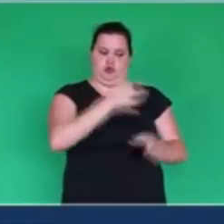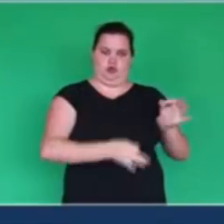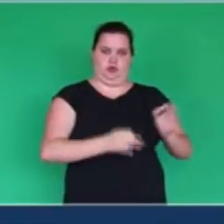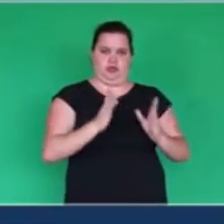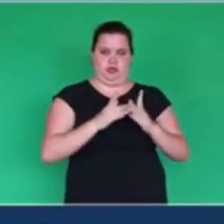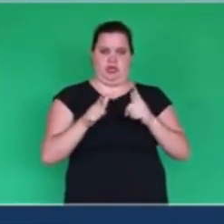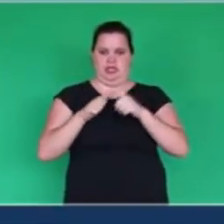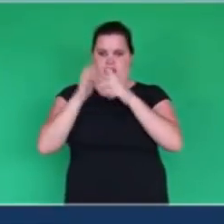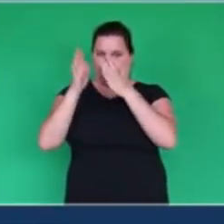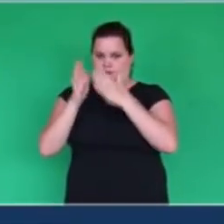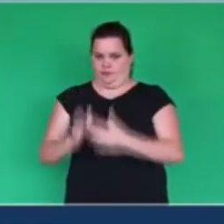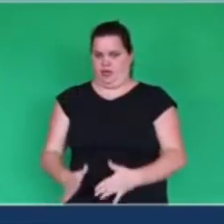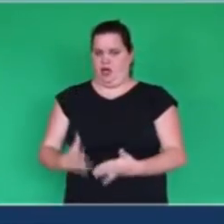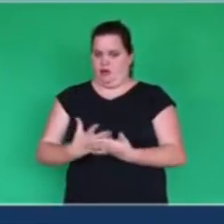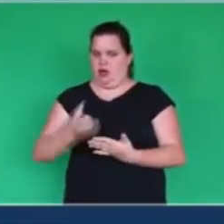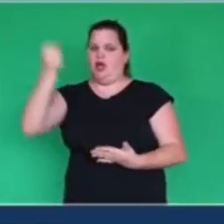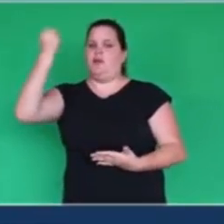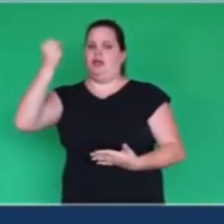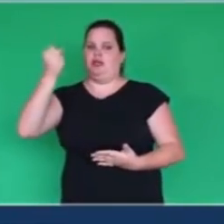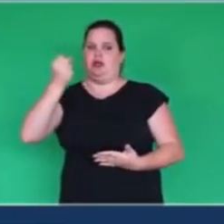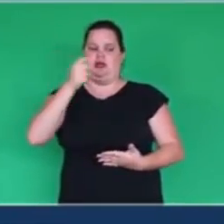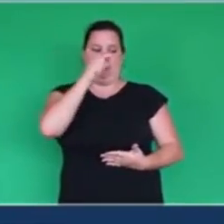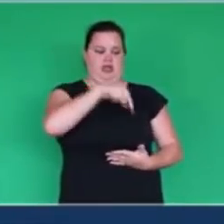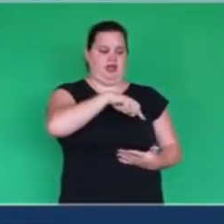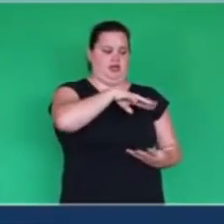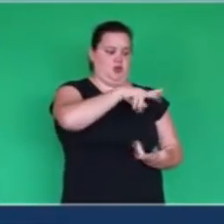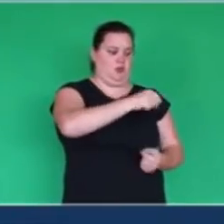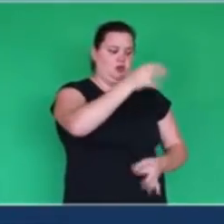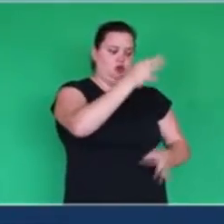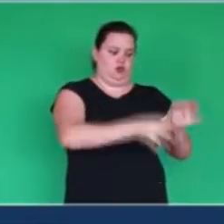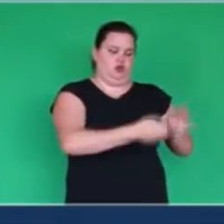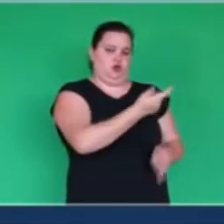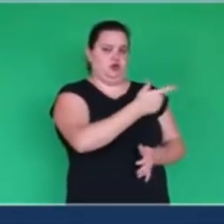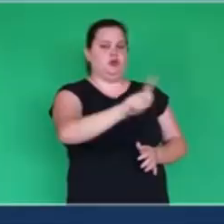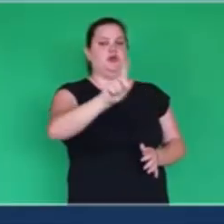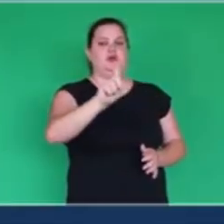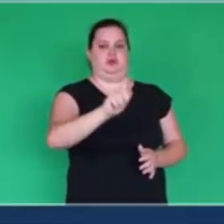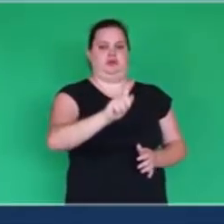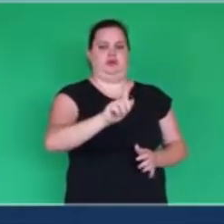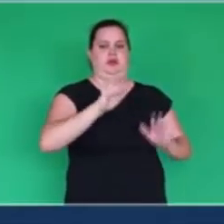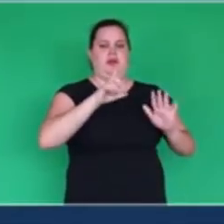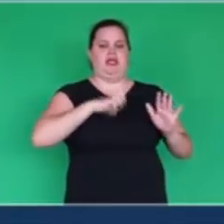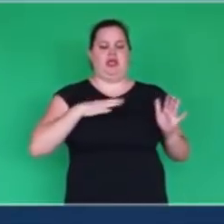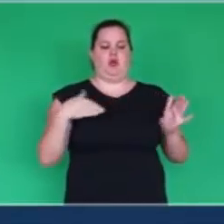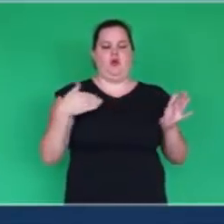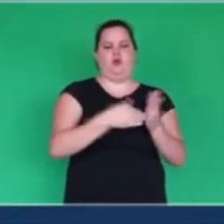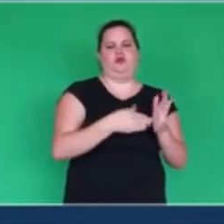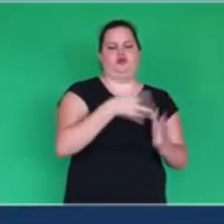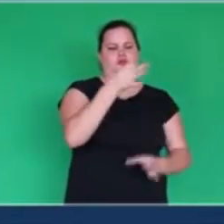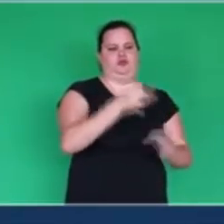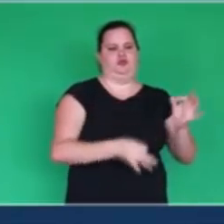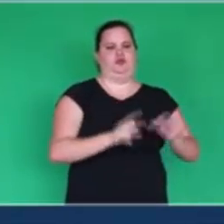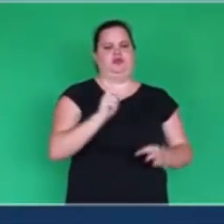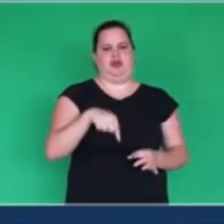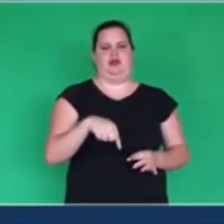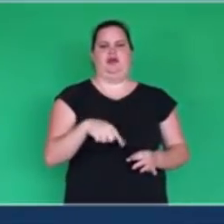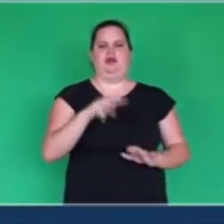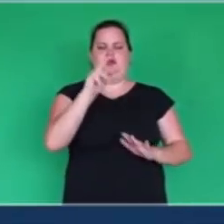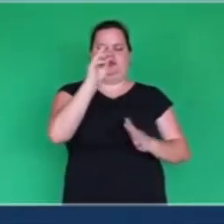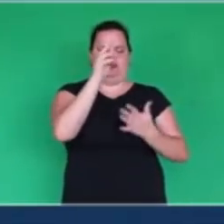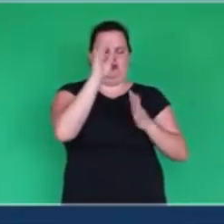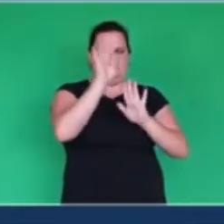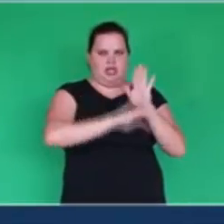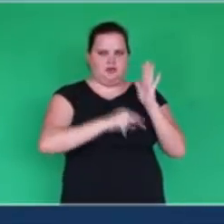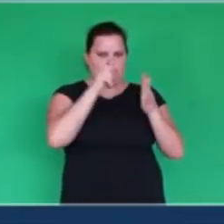A igreja infiel, sobre a obra criadora, tudo isso. Mas o último juízo será esse aqui, para a entrada no